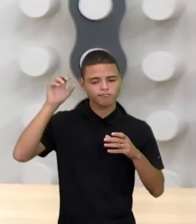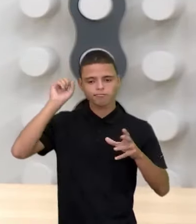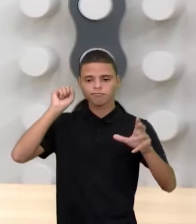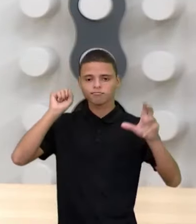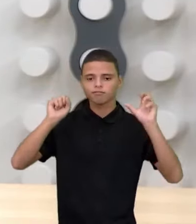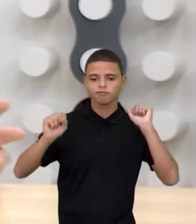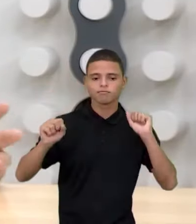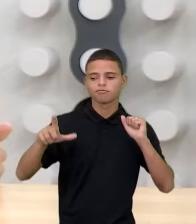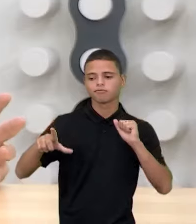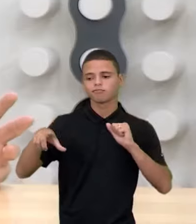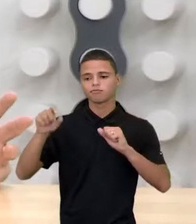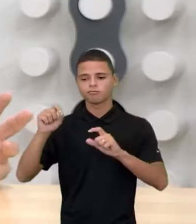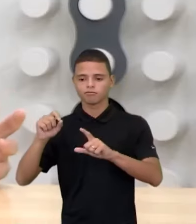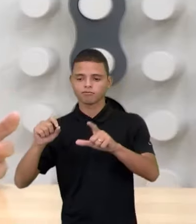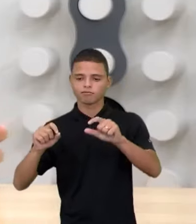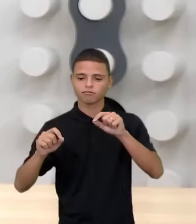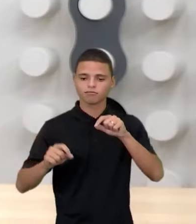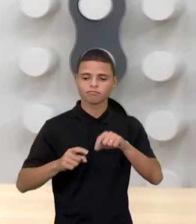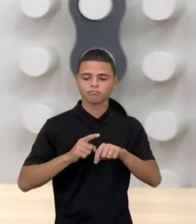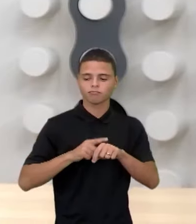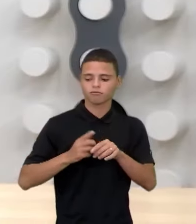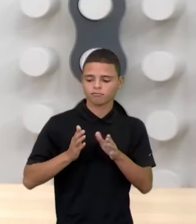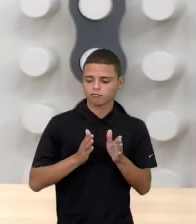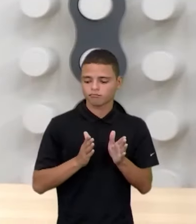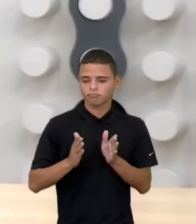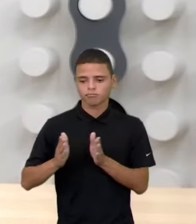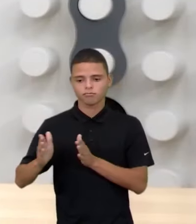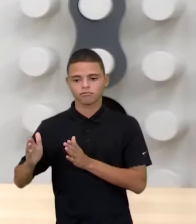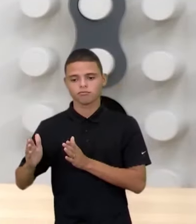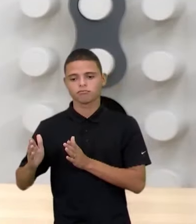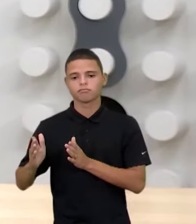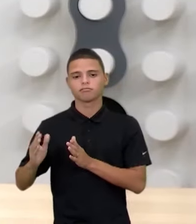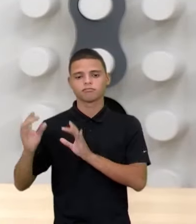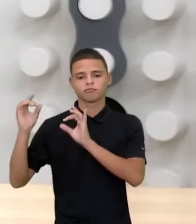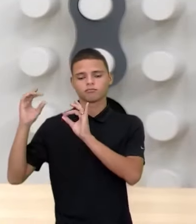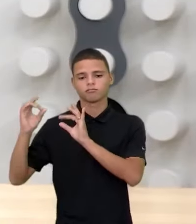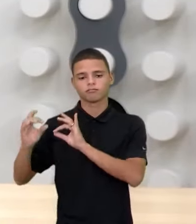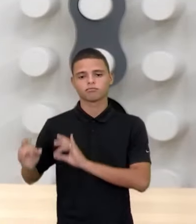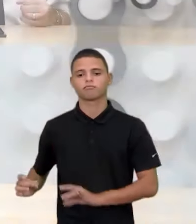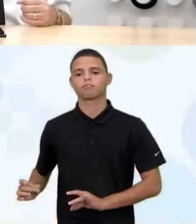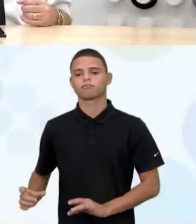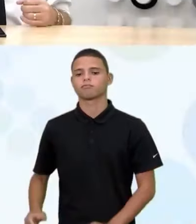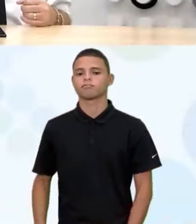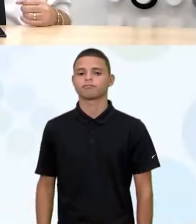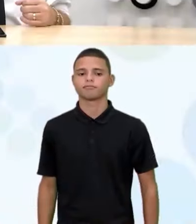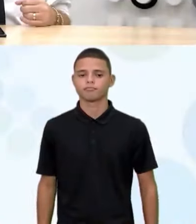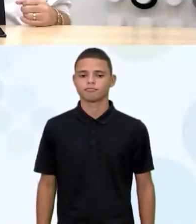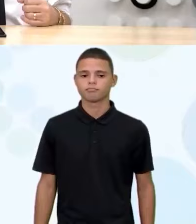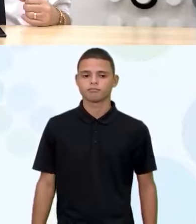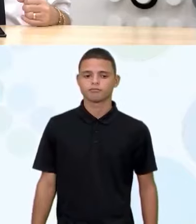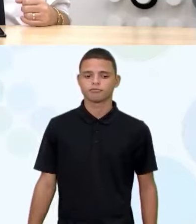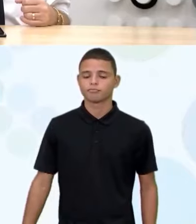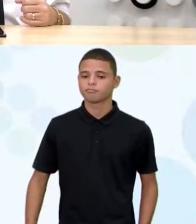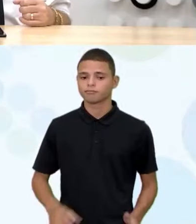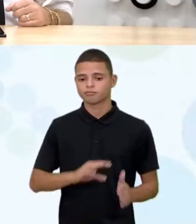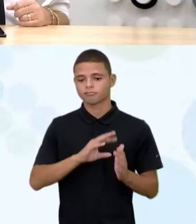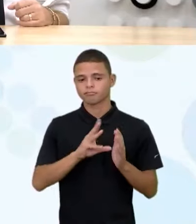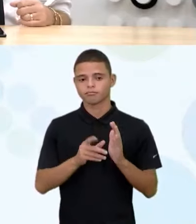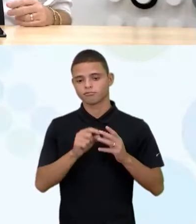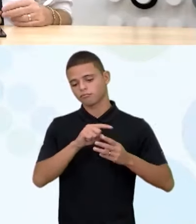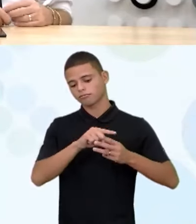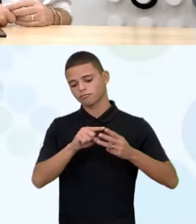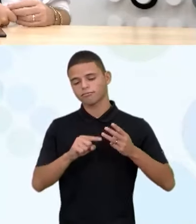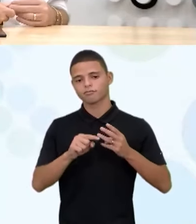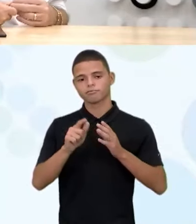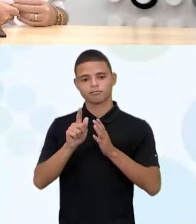escolha do tempo, aí já seria uma coisa mais técnica, né? Essa quebra, né? Todos os três gêneros